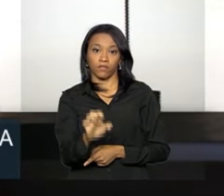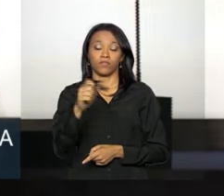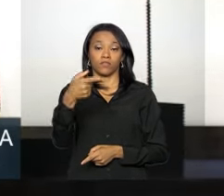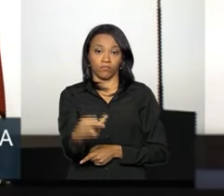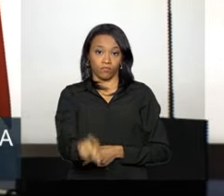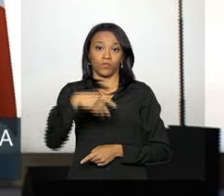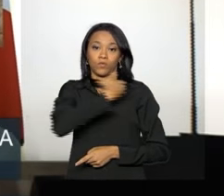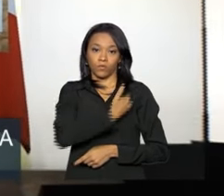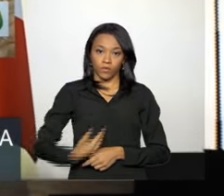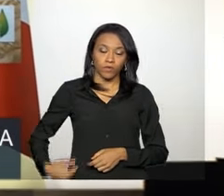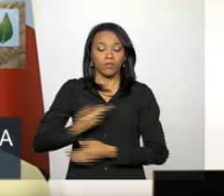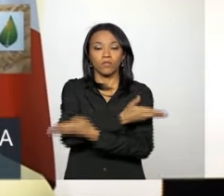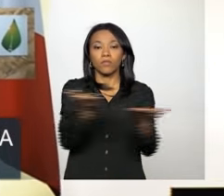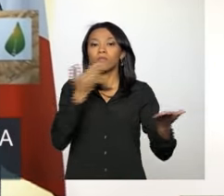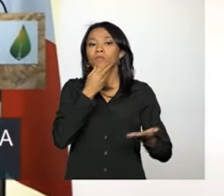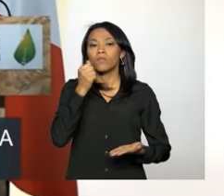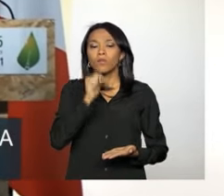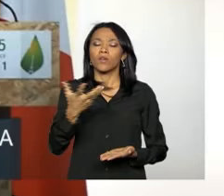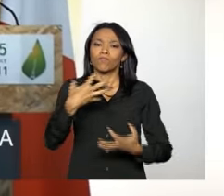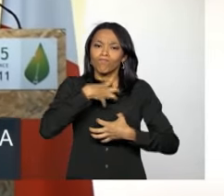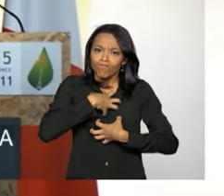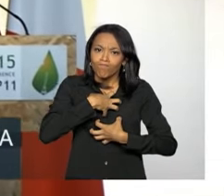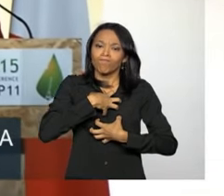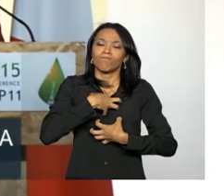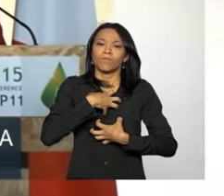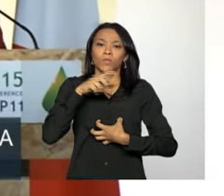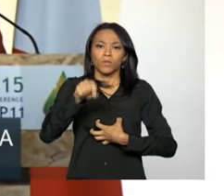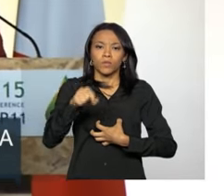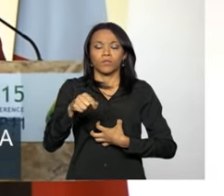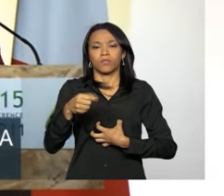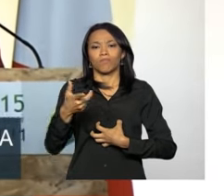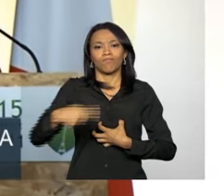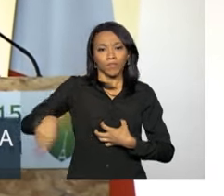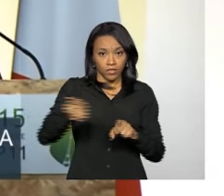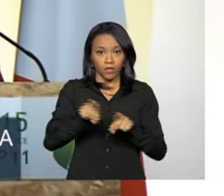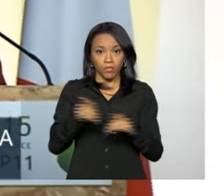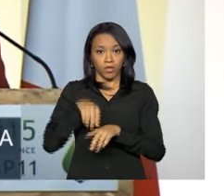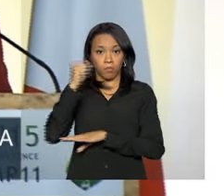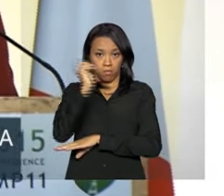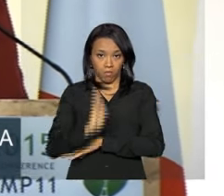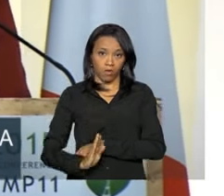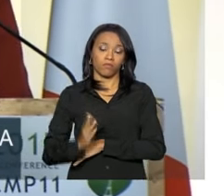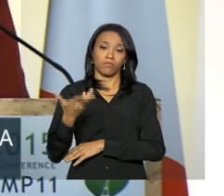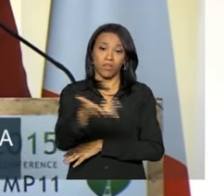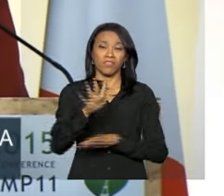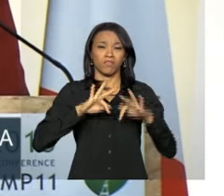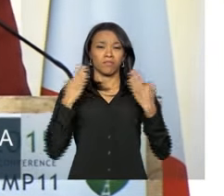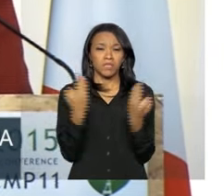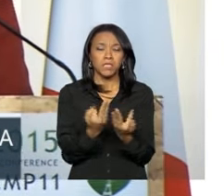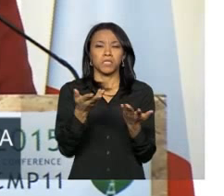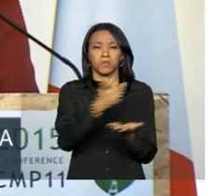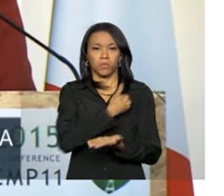quero expressar inicialmente minha solidariedade e a solidariedade dos brasileiros para com as famílias, o povo